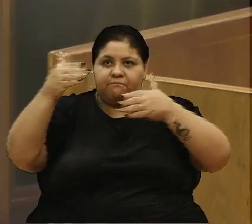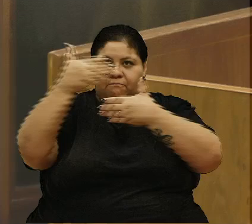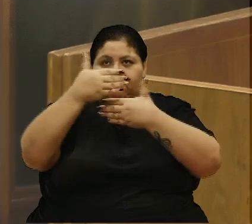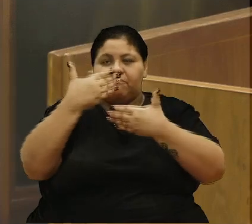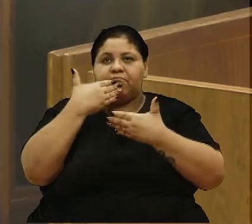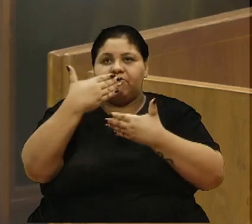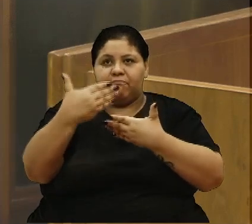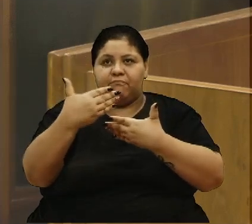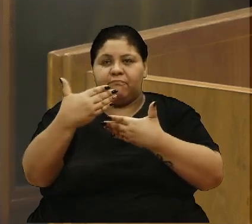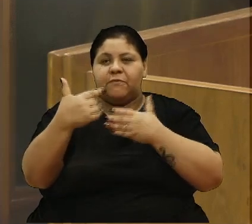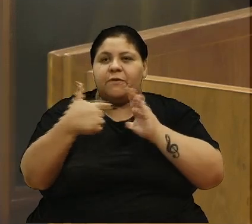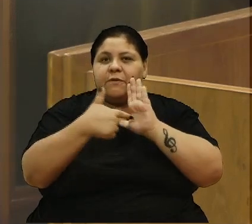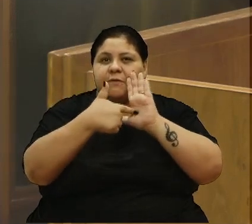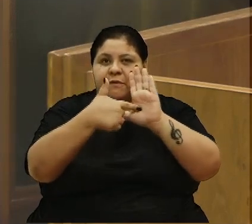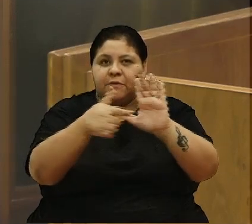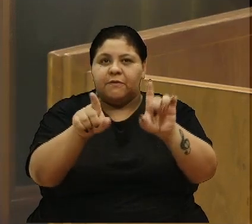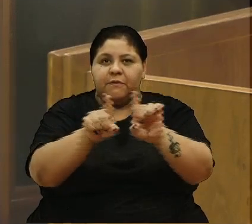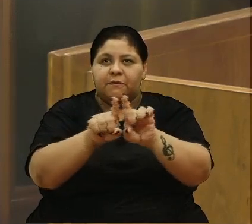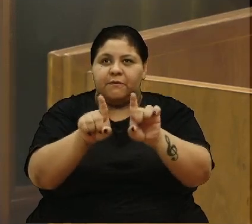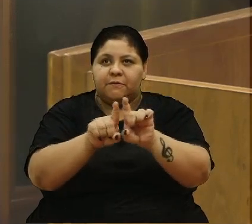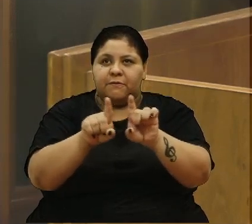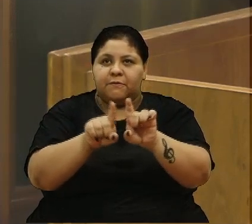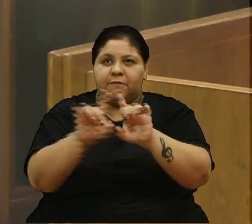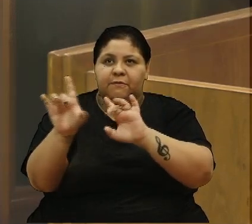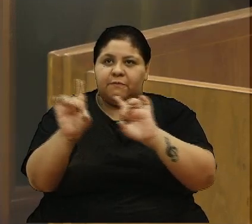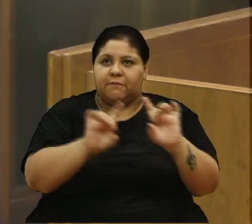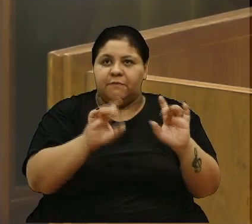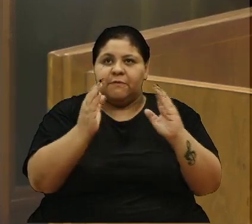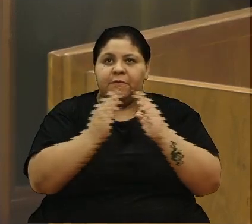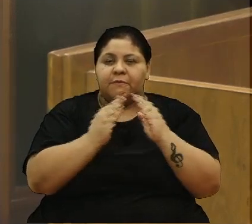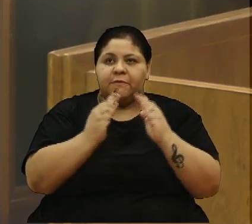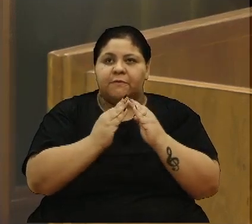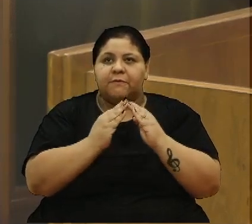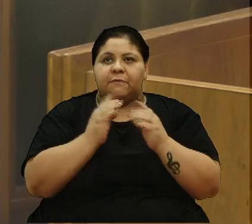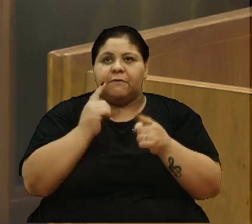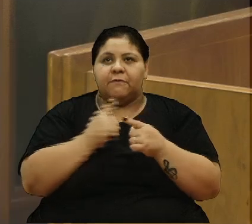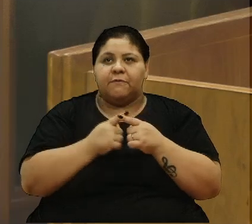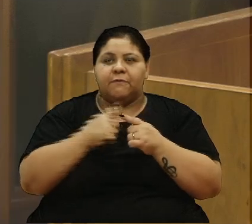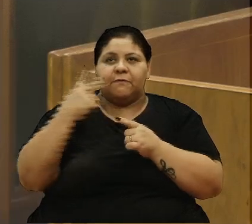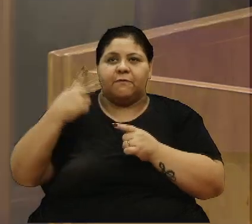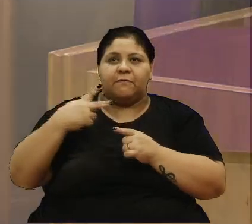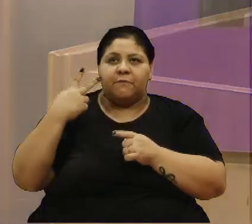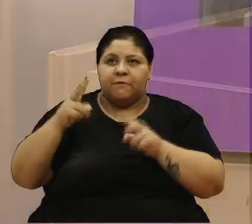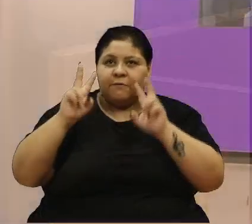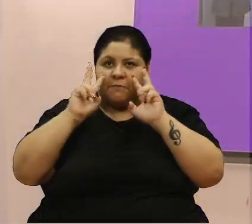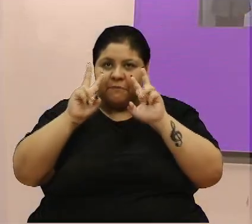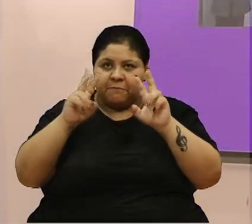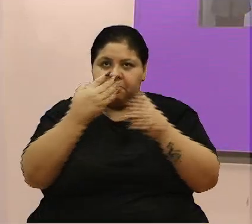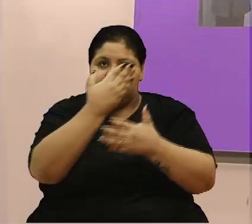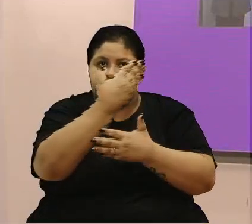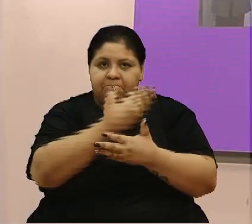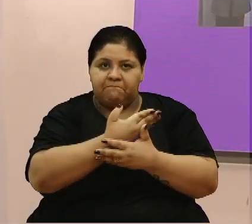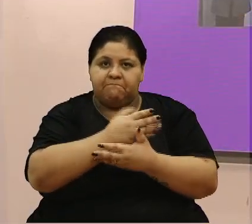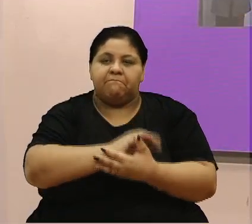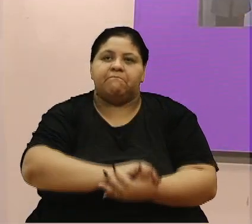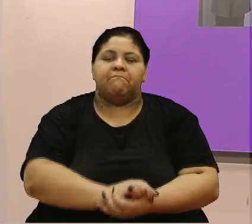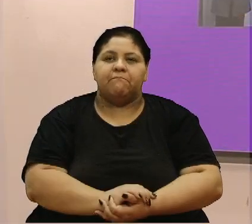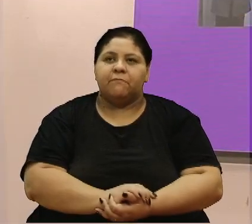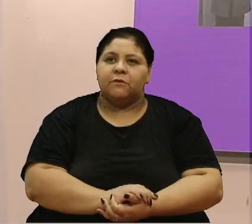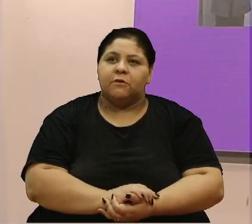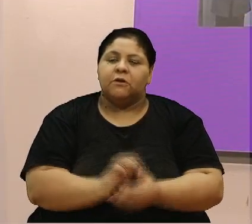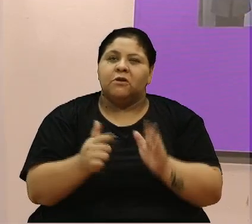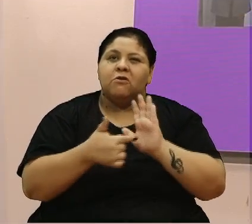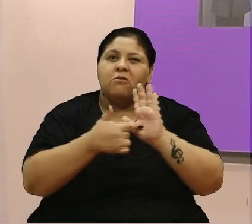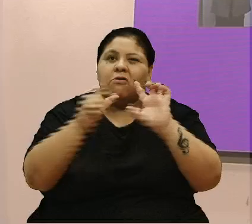que a TV Câmara também mostre para quem está nos acompanhando de casa, né, porque aqui os vereadores estão vendo na tela, mostra